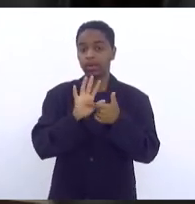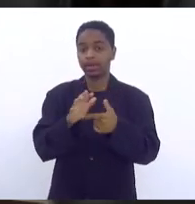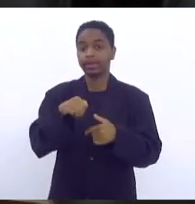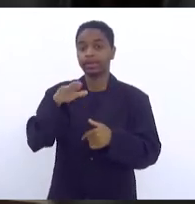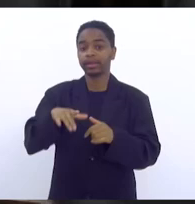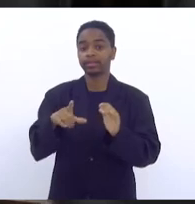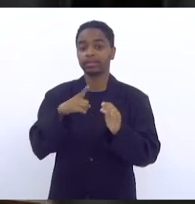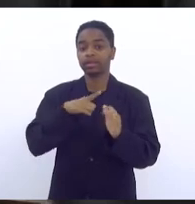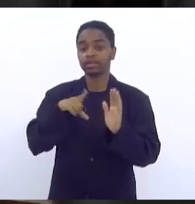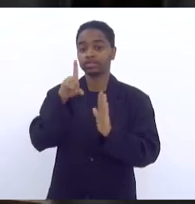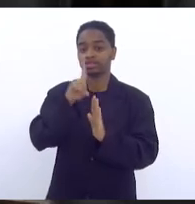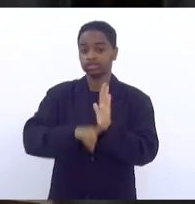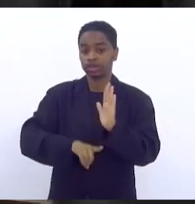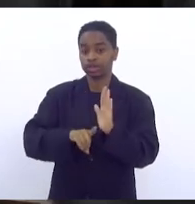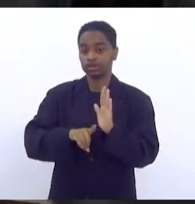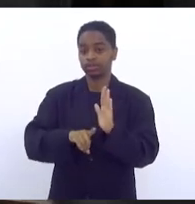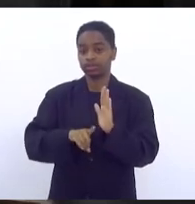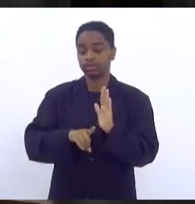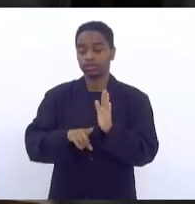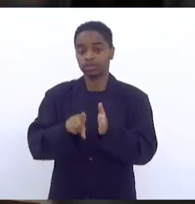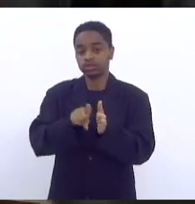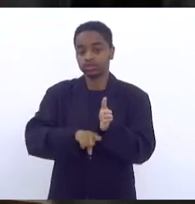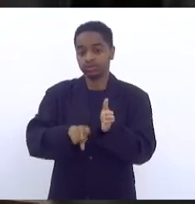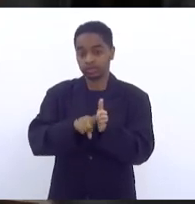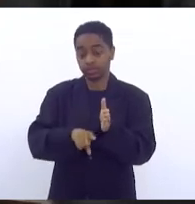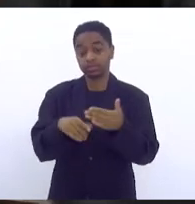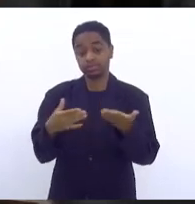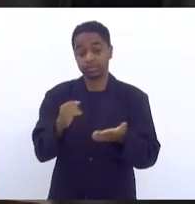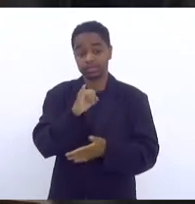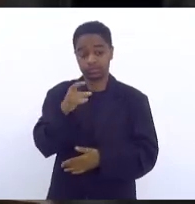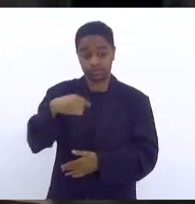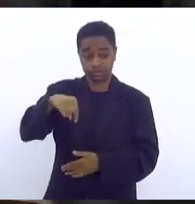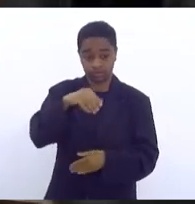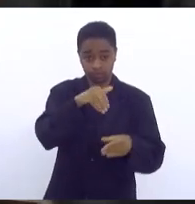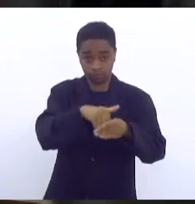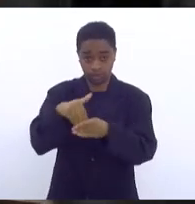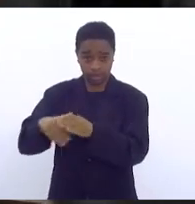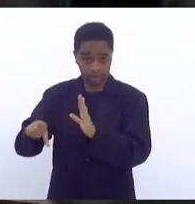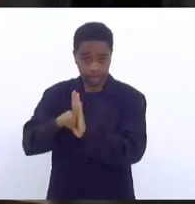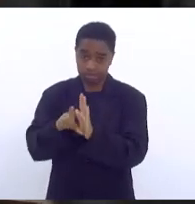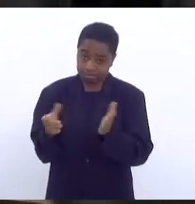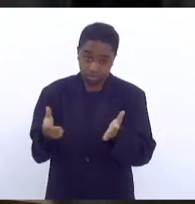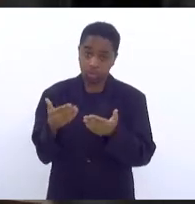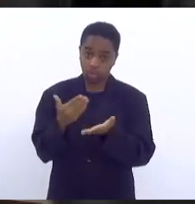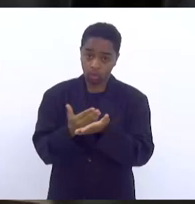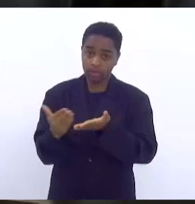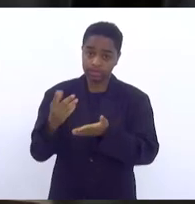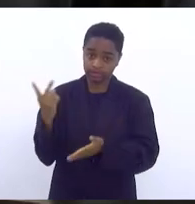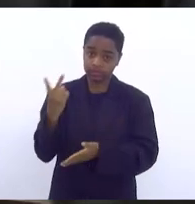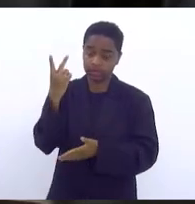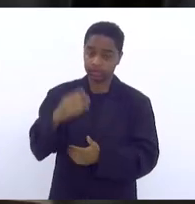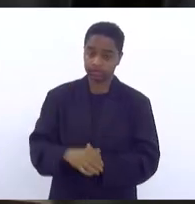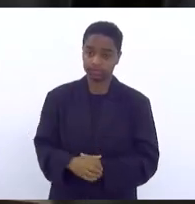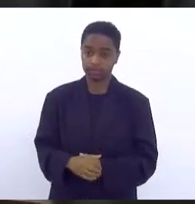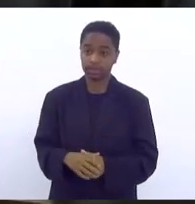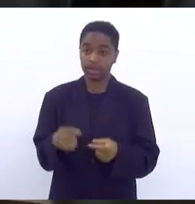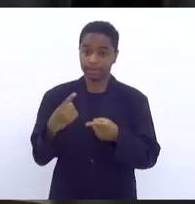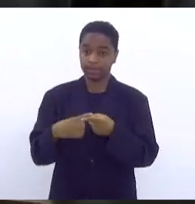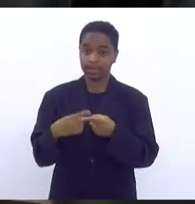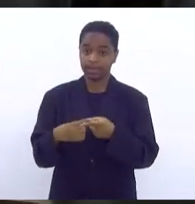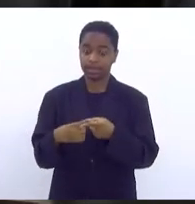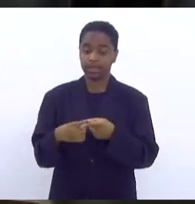direito à tarifa social então assim que vocês votarem a lei é o que vai passar a valer é a tarifa social Ela é